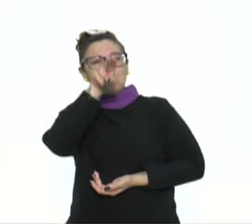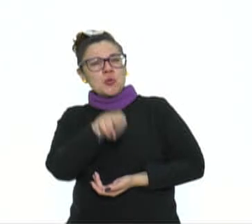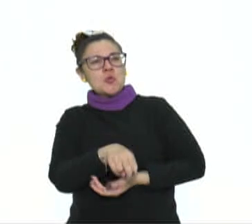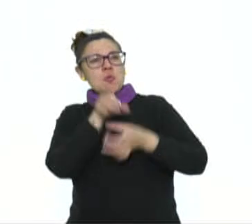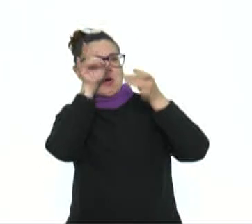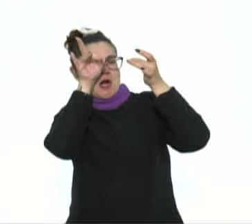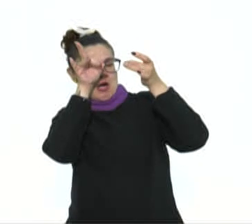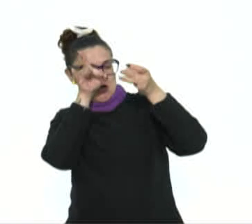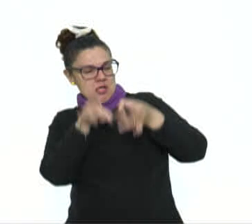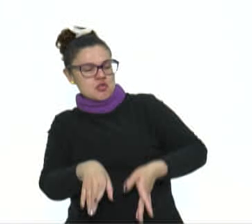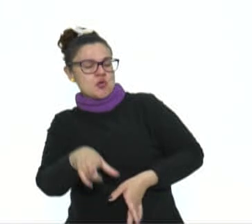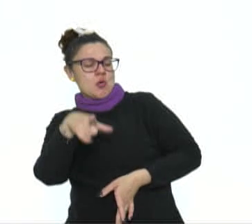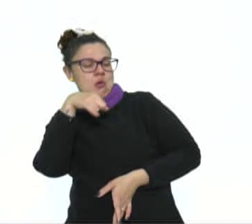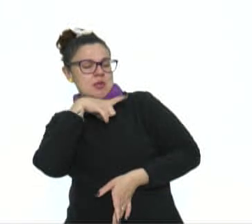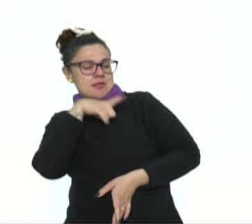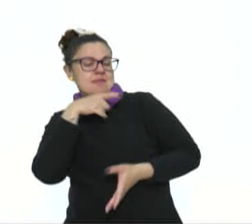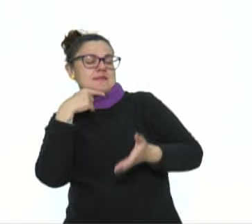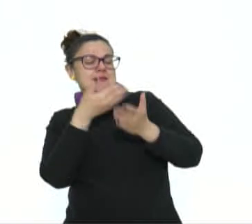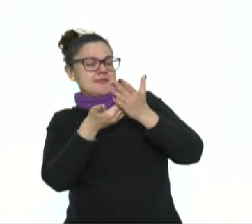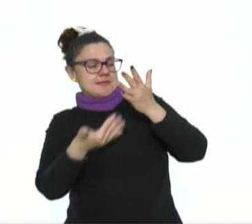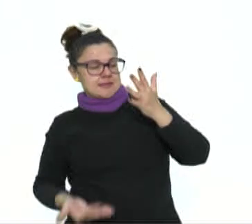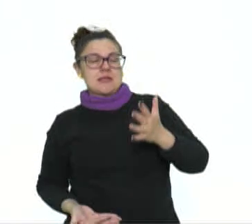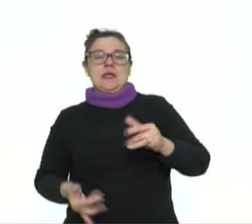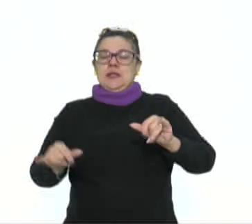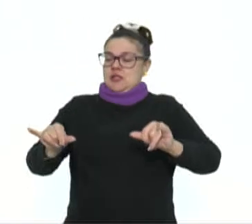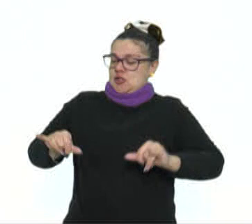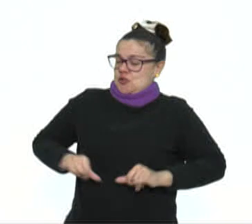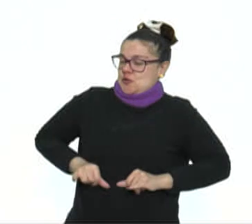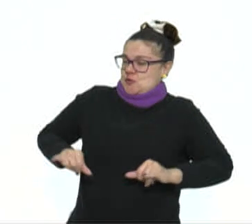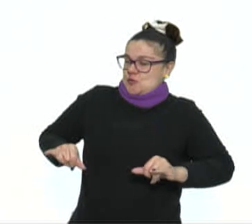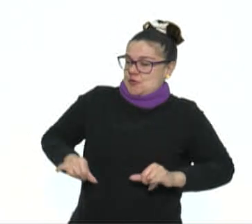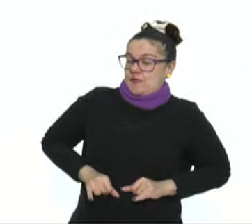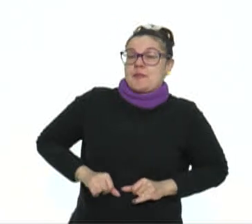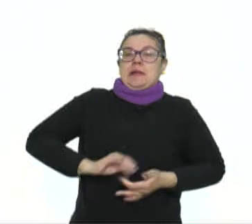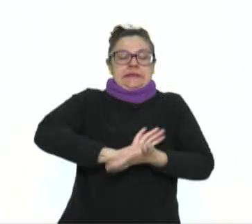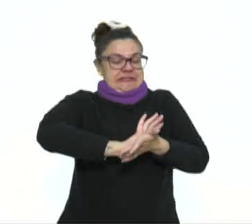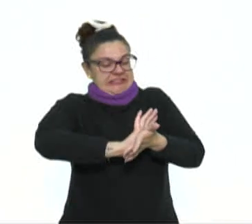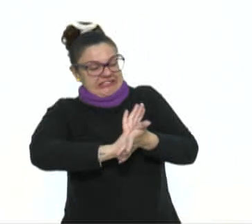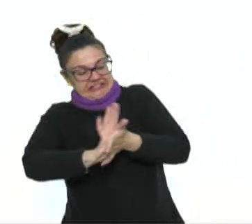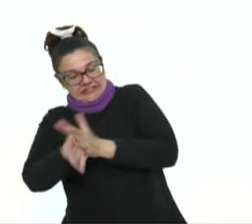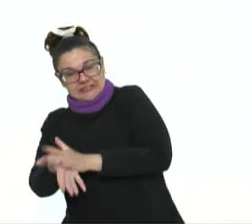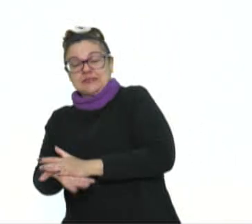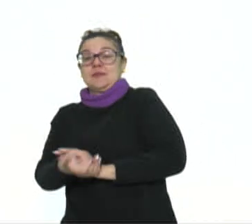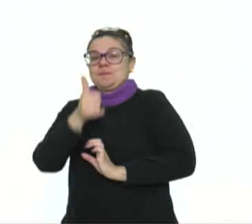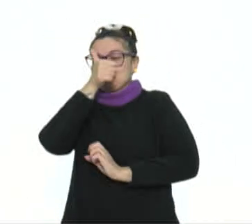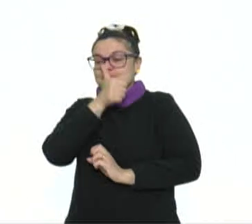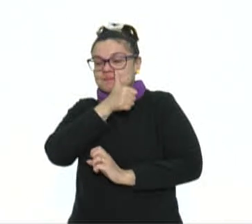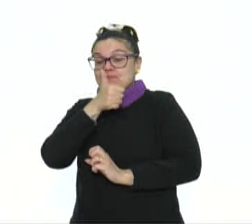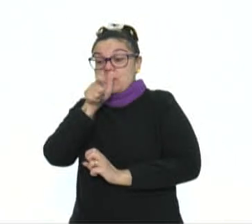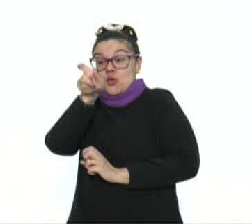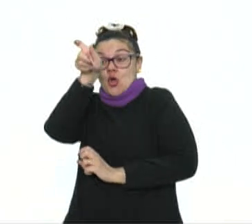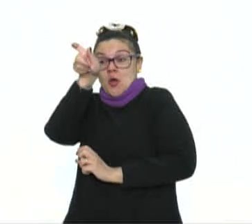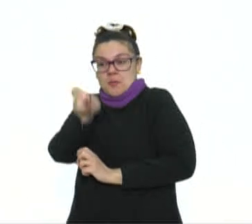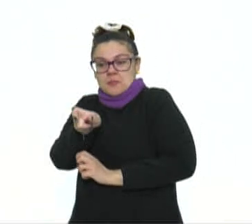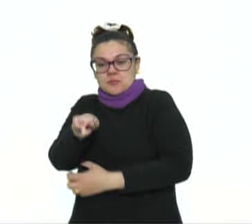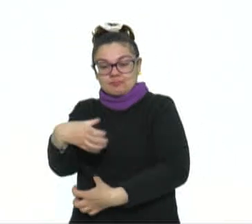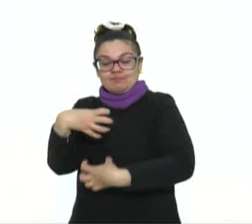Jamais deixou de haver sangue, martírio e sacrifício quando o homem sentiu